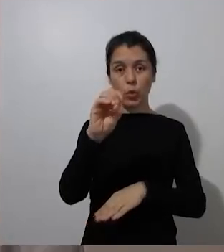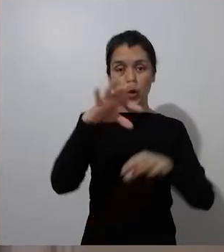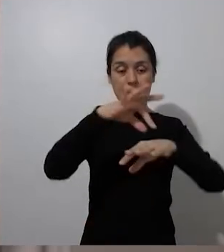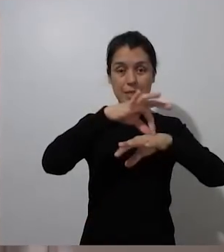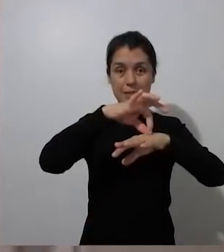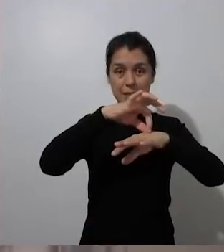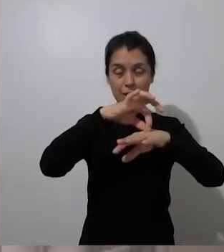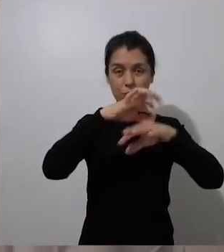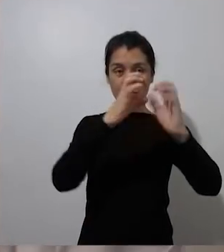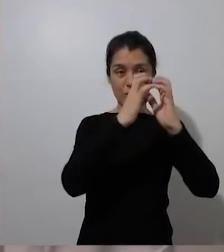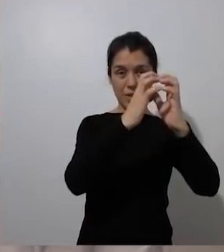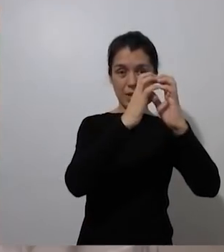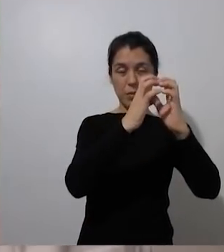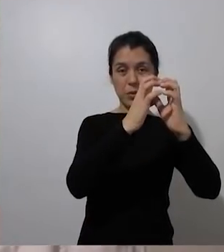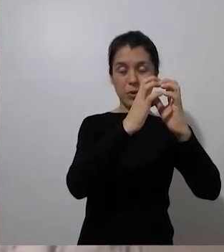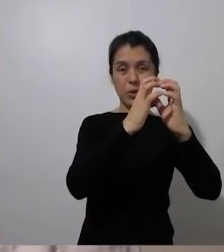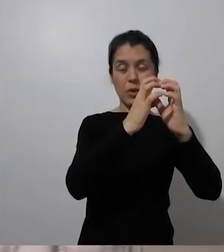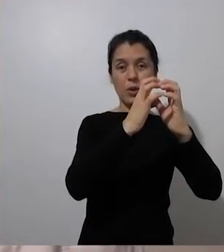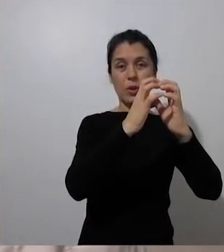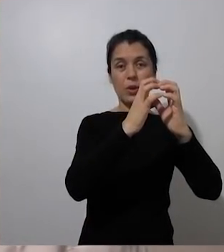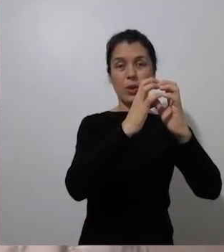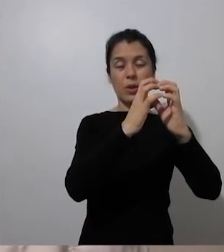cloreto na célula, deixa a célula